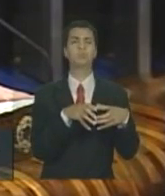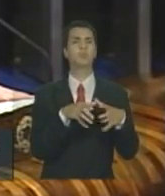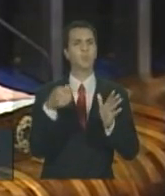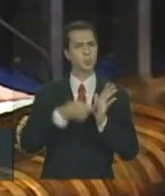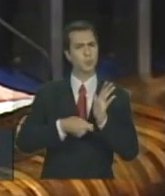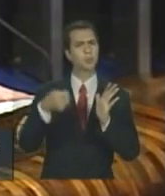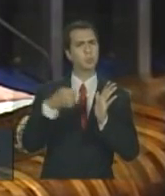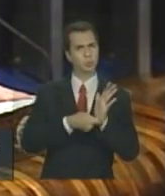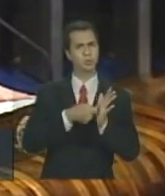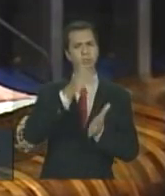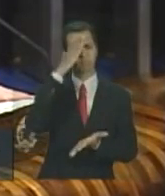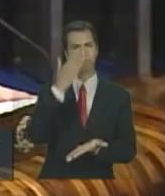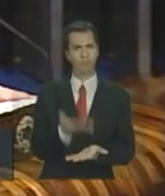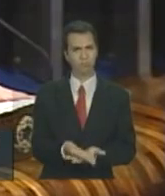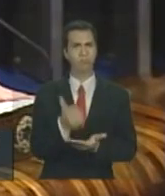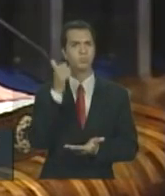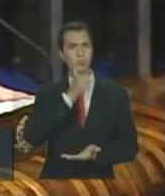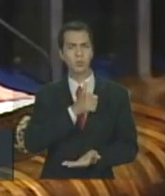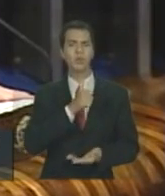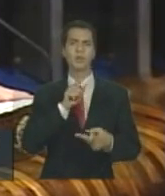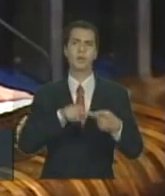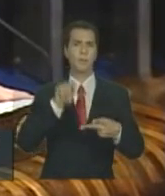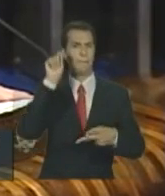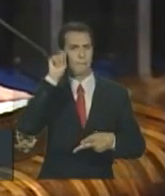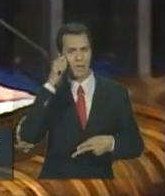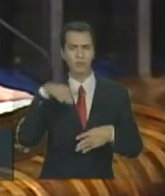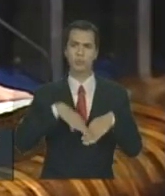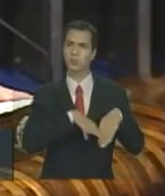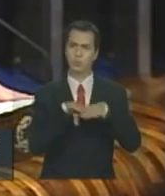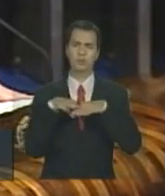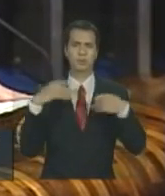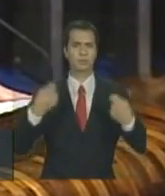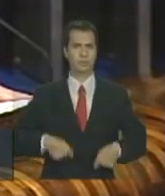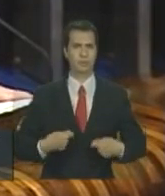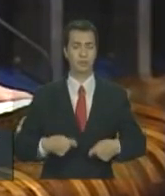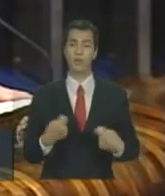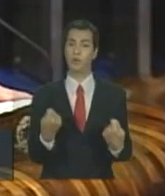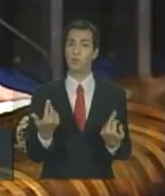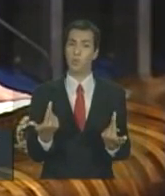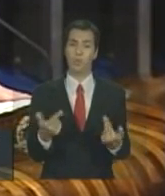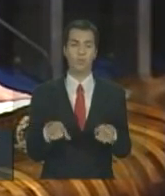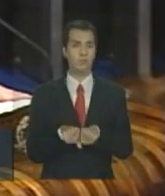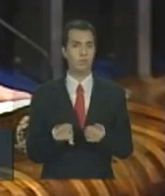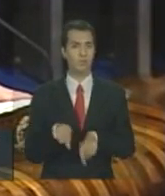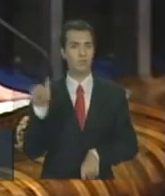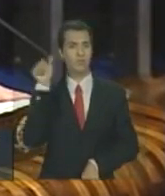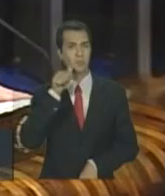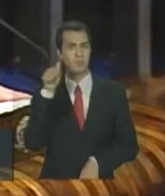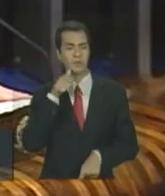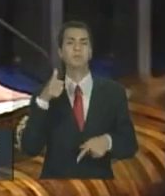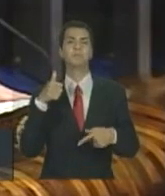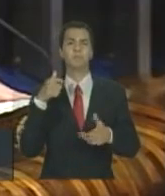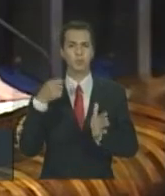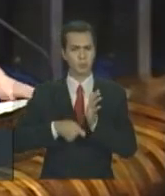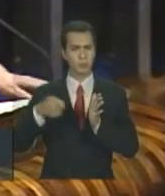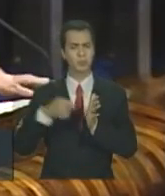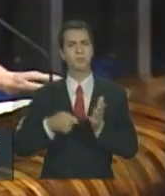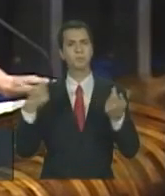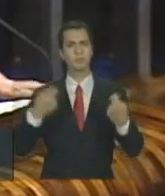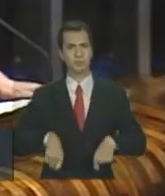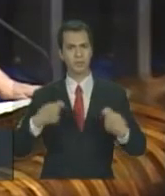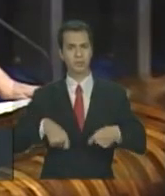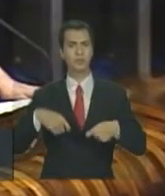gênero, igualdade racial, como as mulheres defendem também uma política de